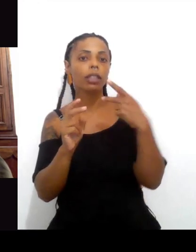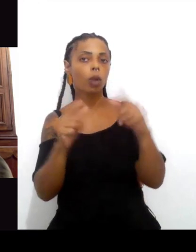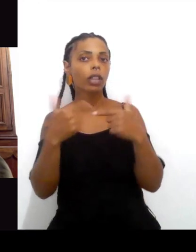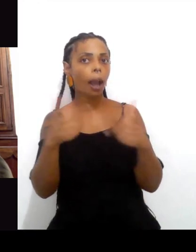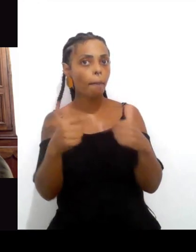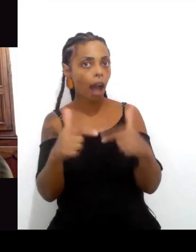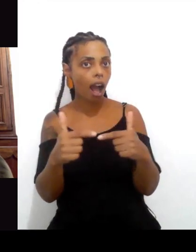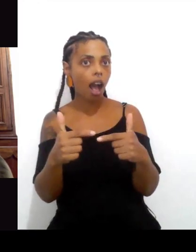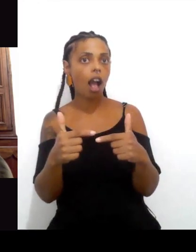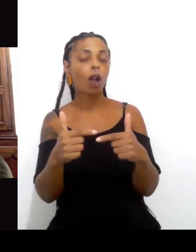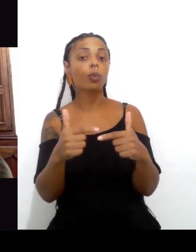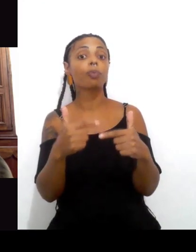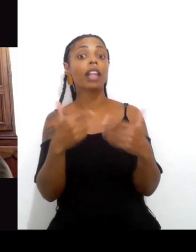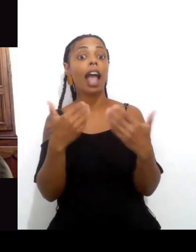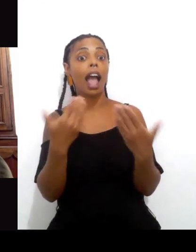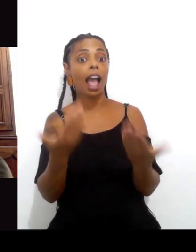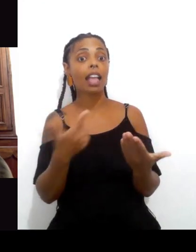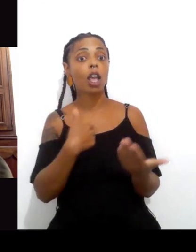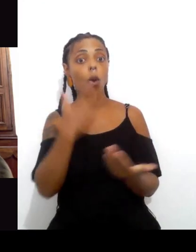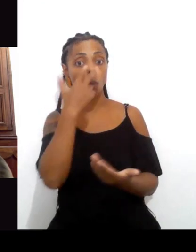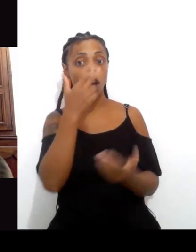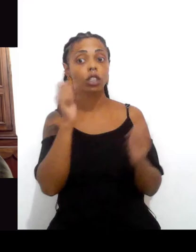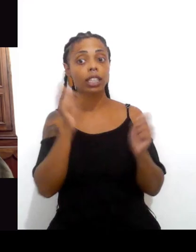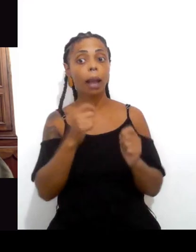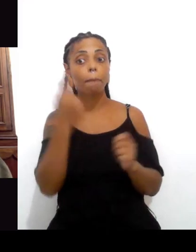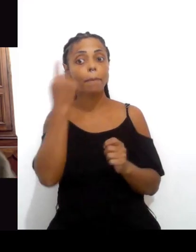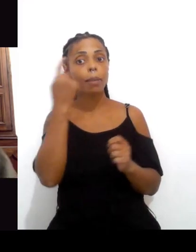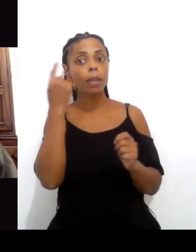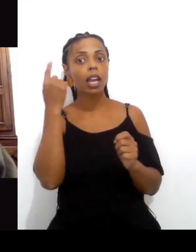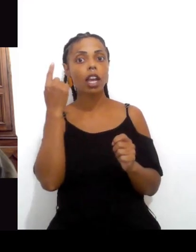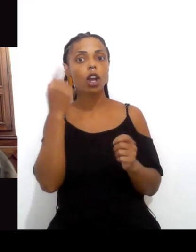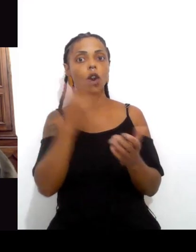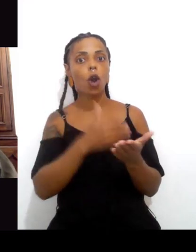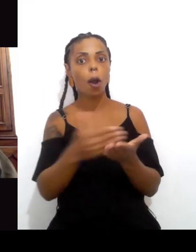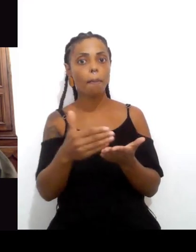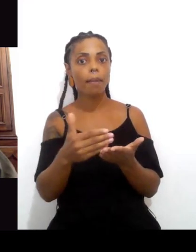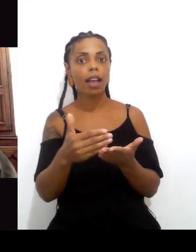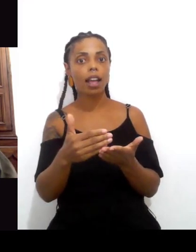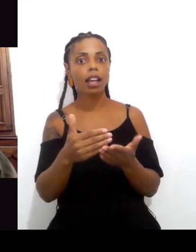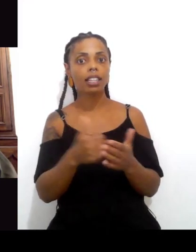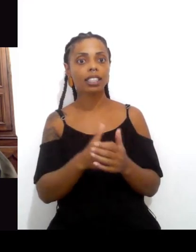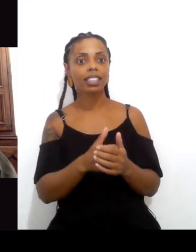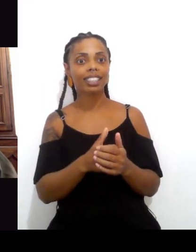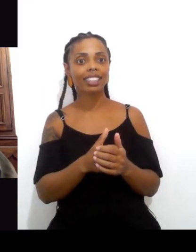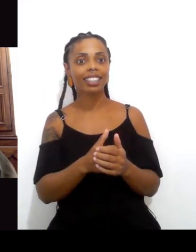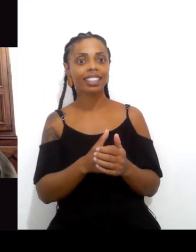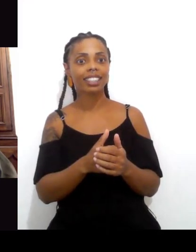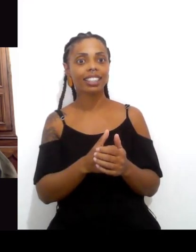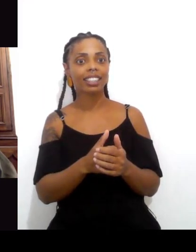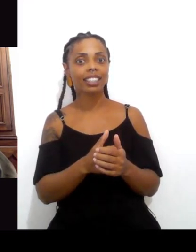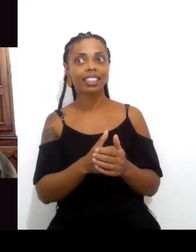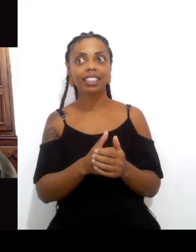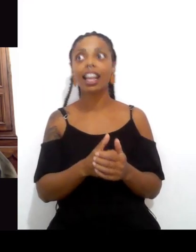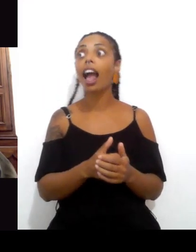e acho que a gente pode começar falando sobre Agora sim